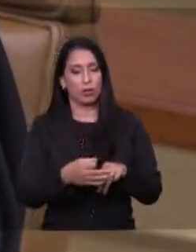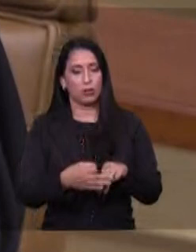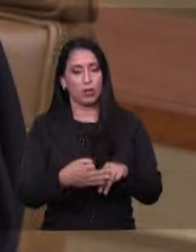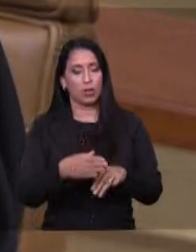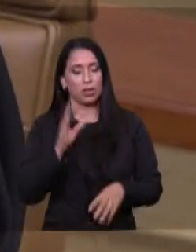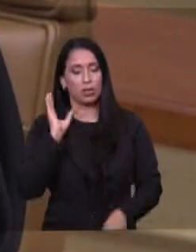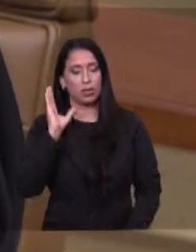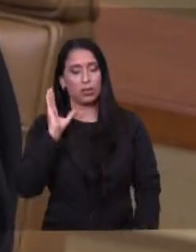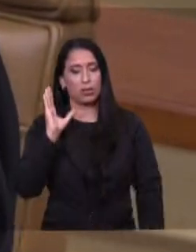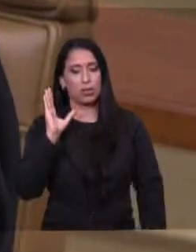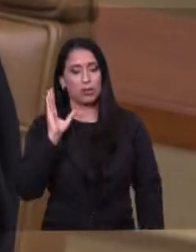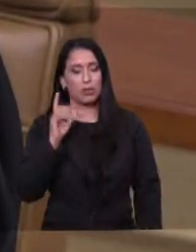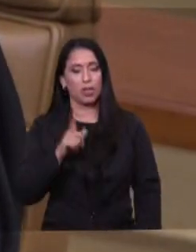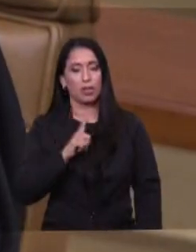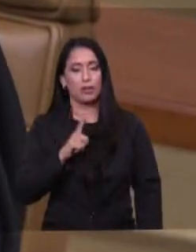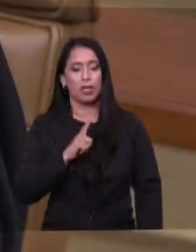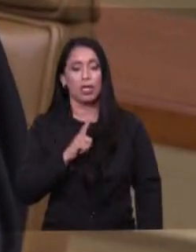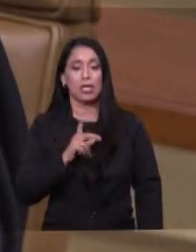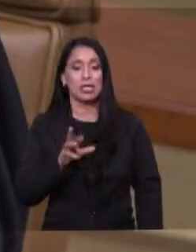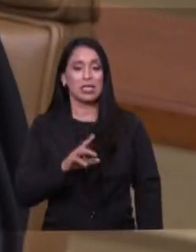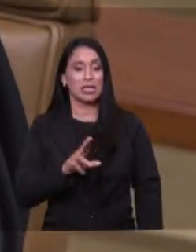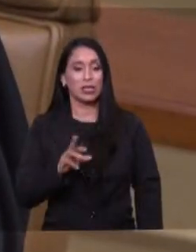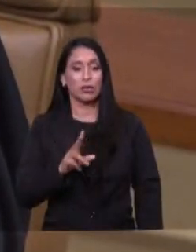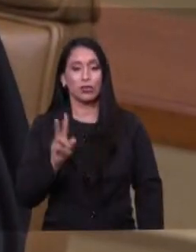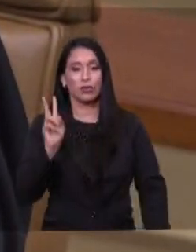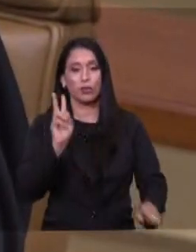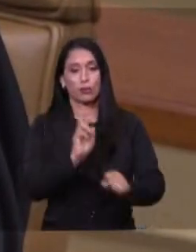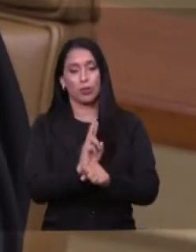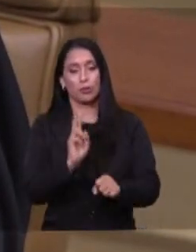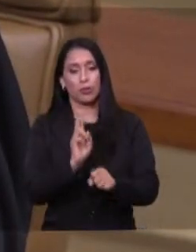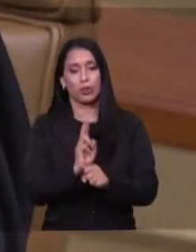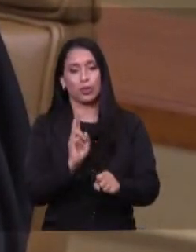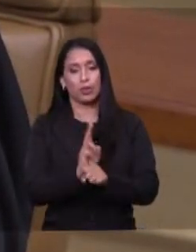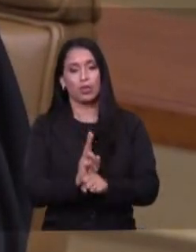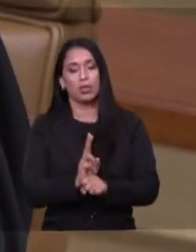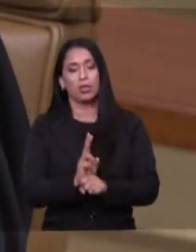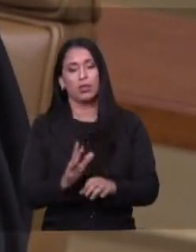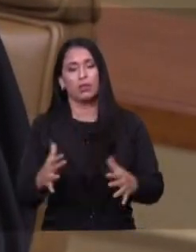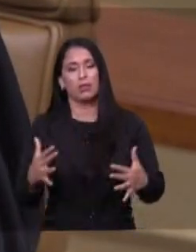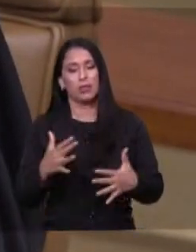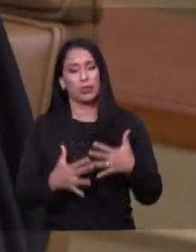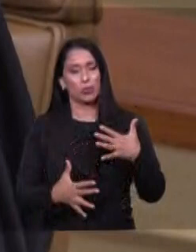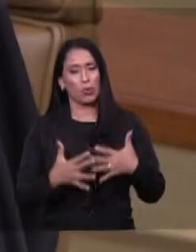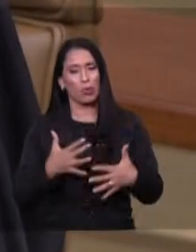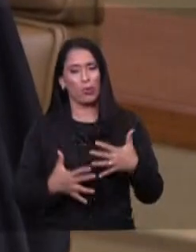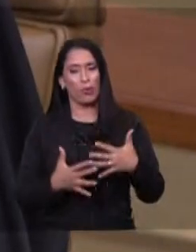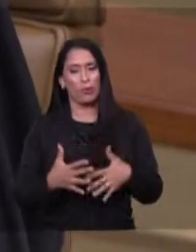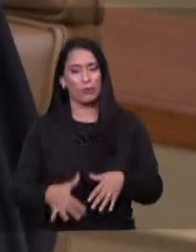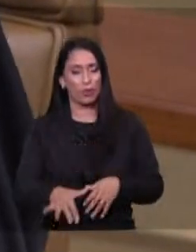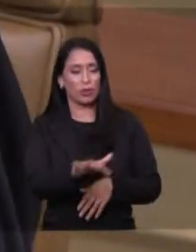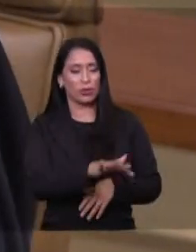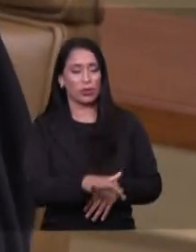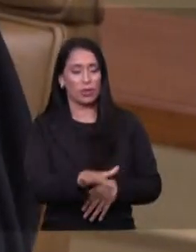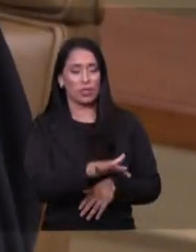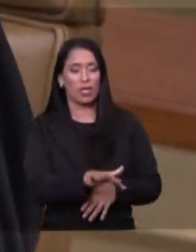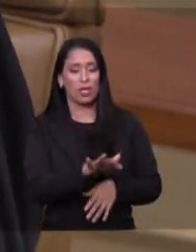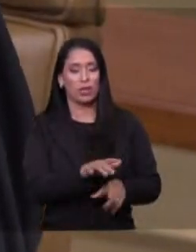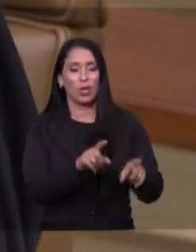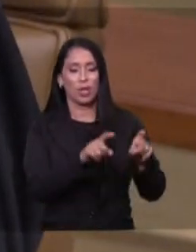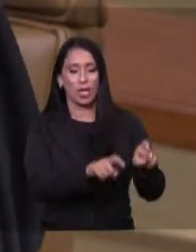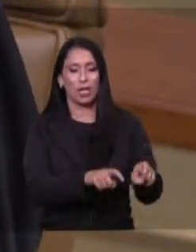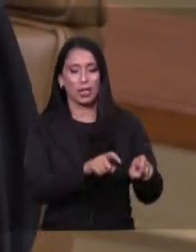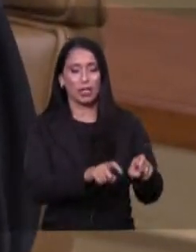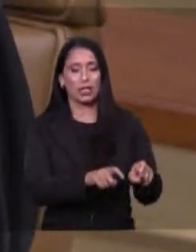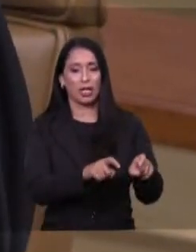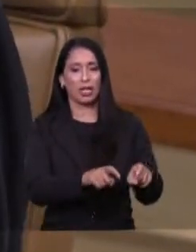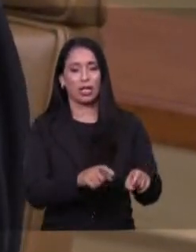observações, a ausência de uma proteção maior nesses conflitos agrários nos territórios das